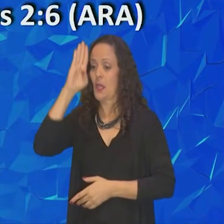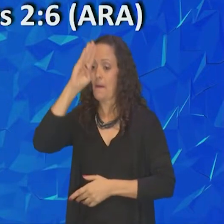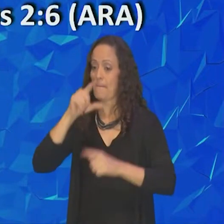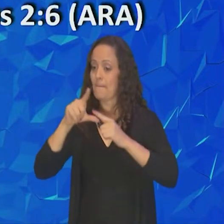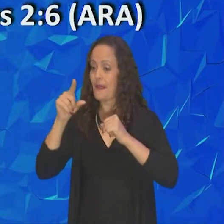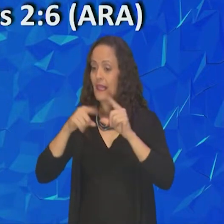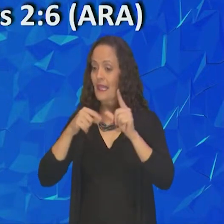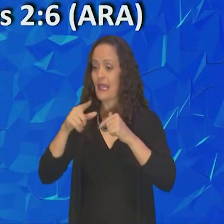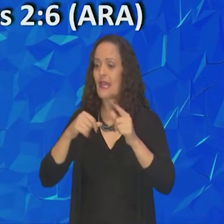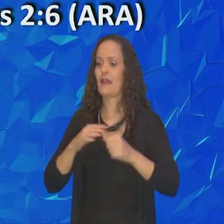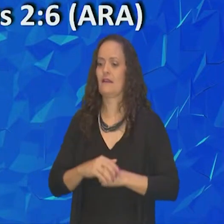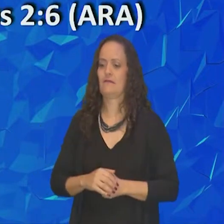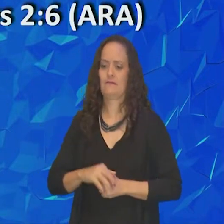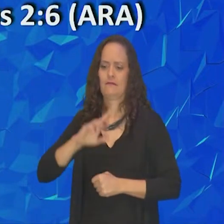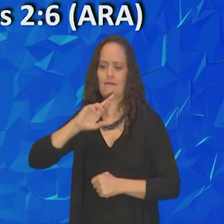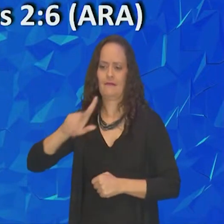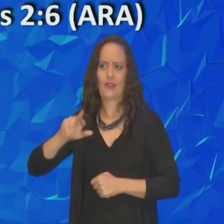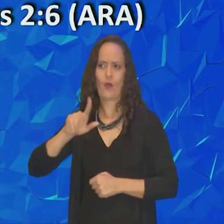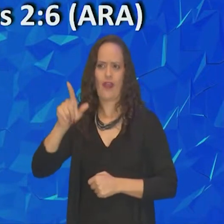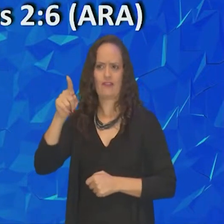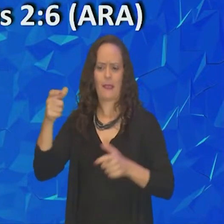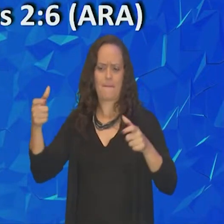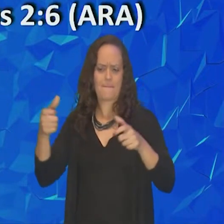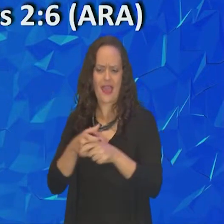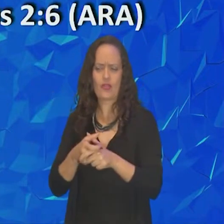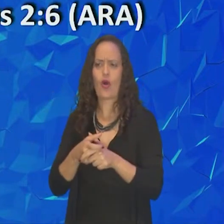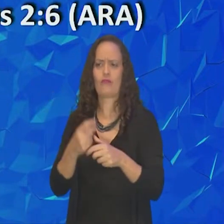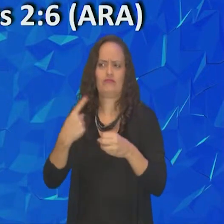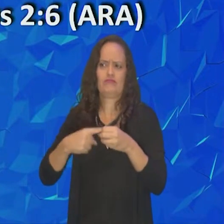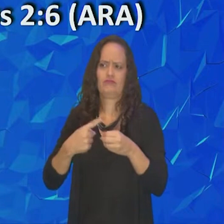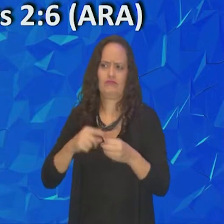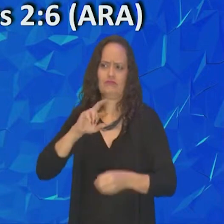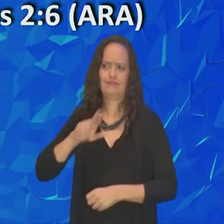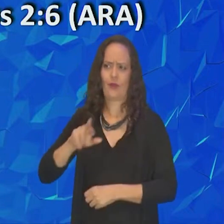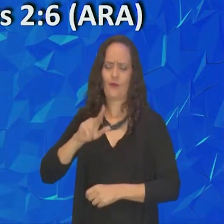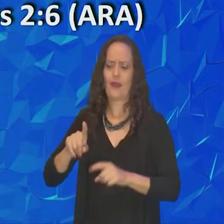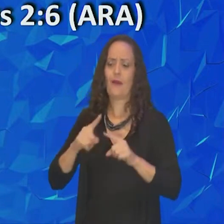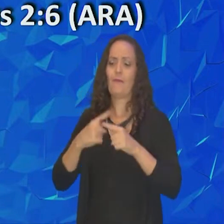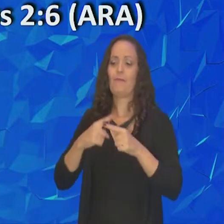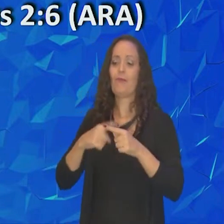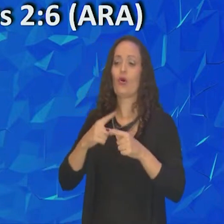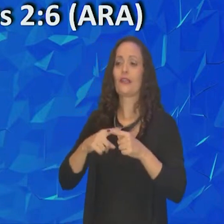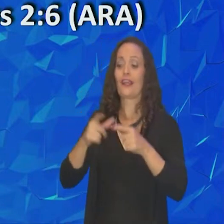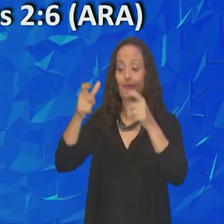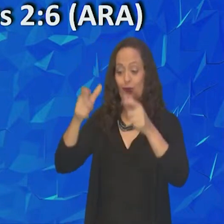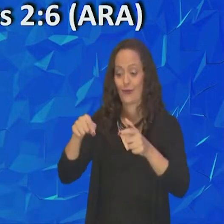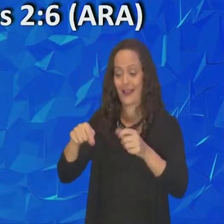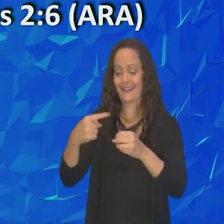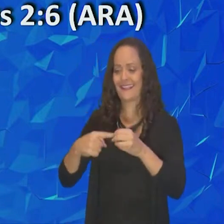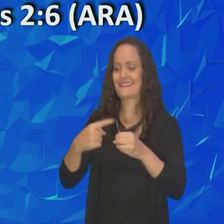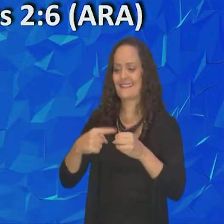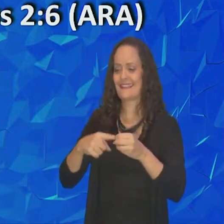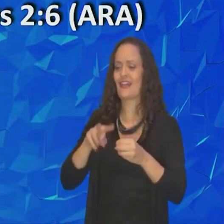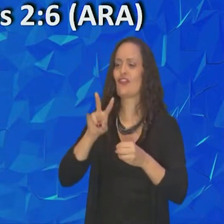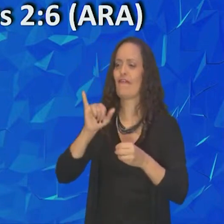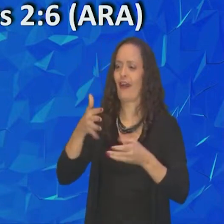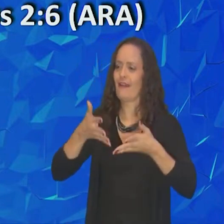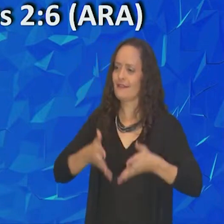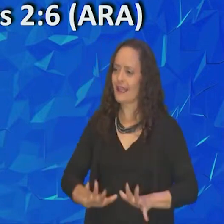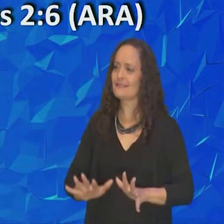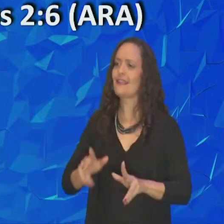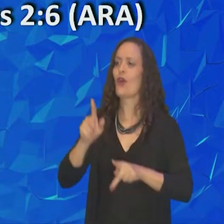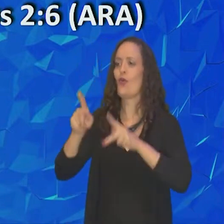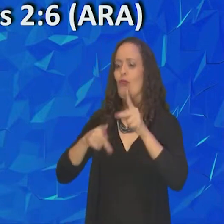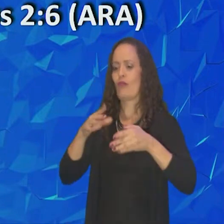Judá, não és de modo algum menor entre as principais de Judá, porque de ti sairá o guia que há de apacentar o